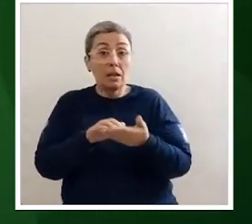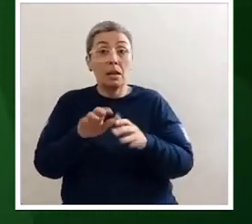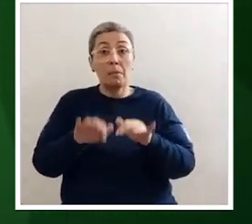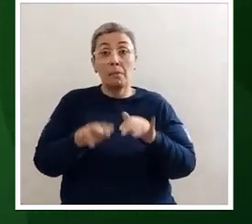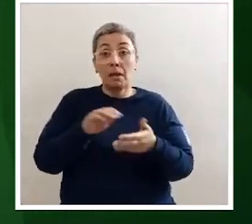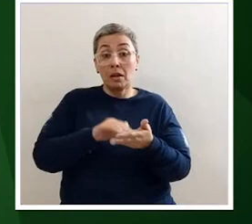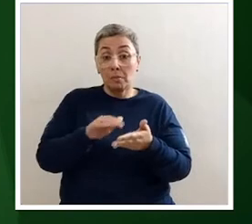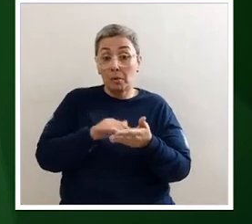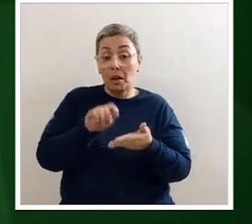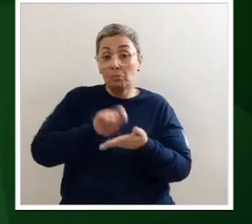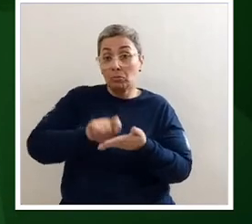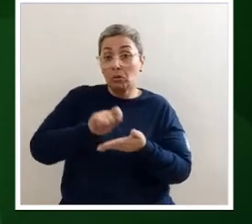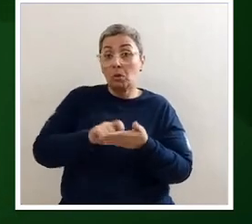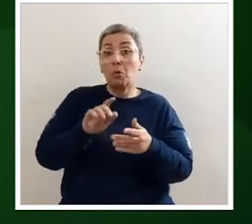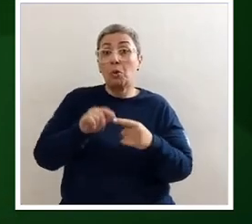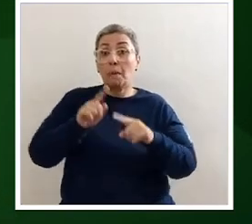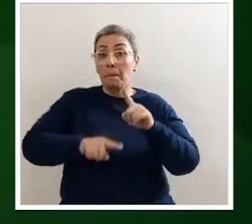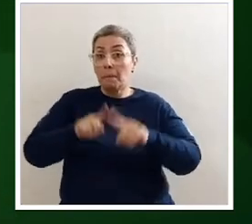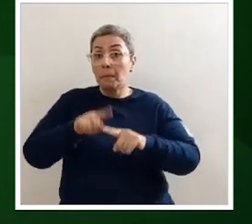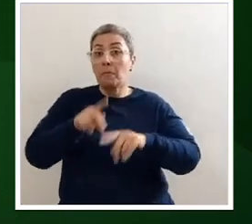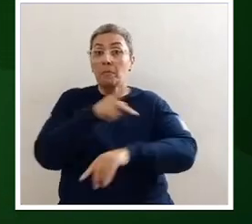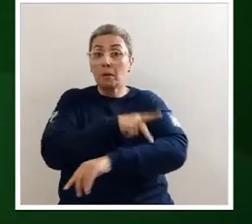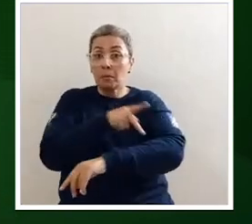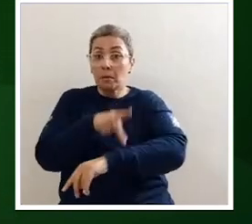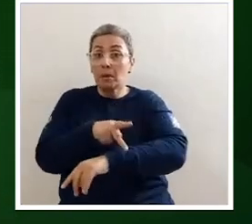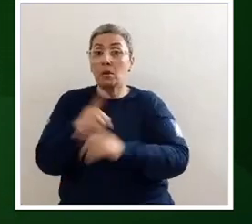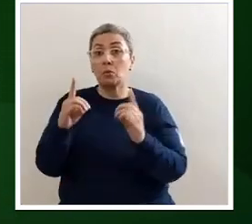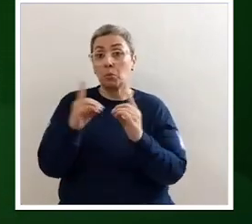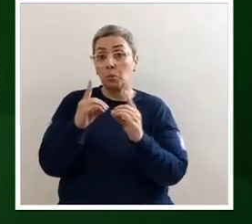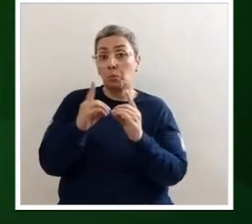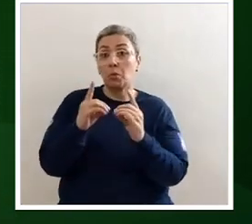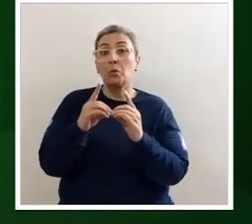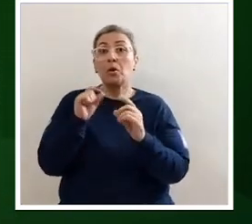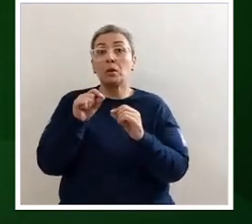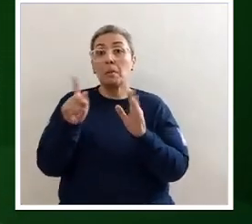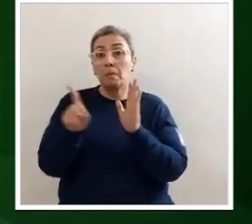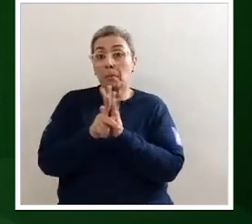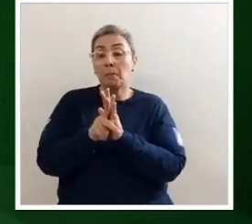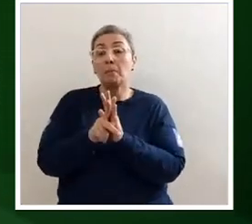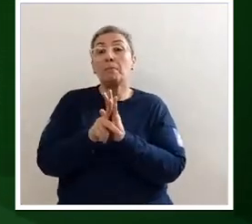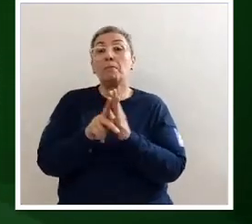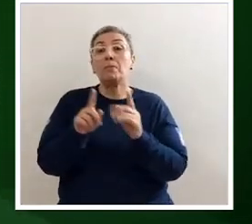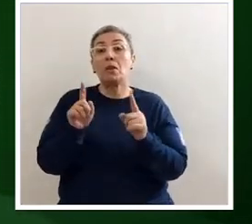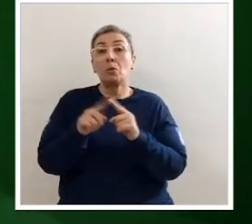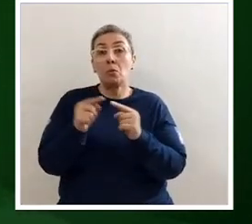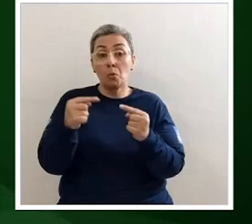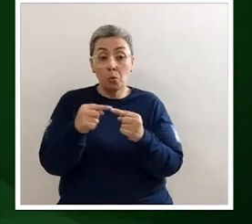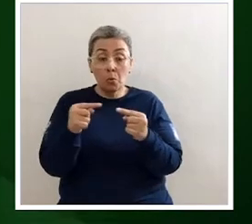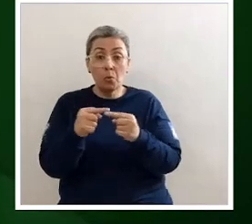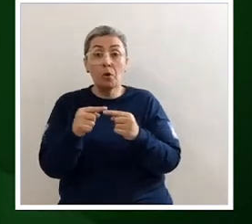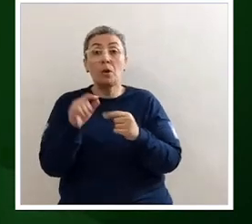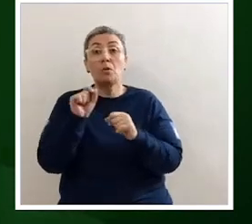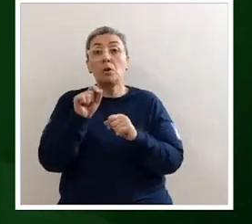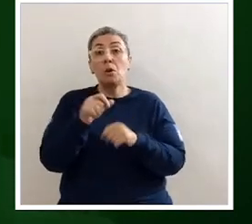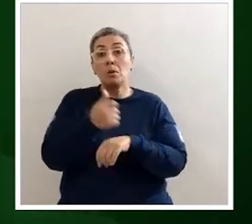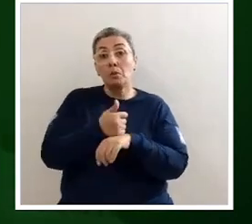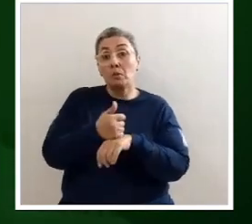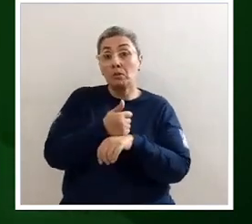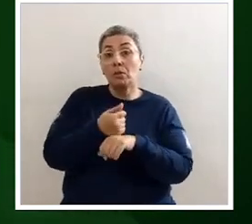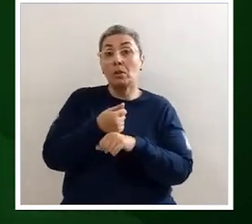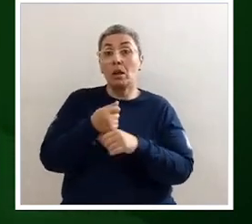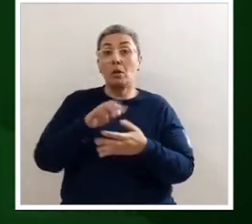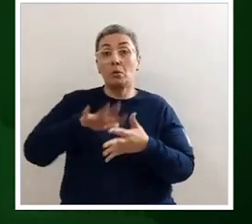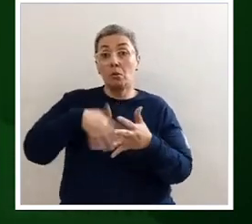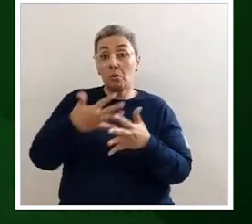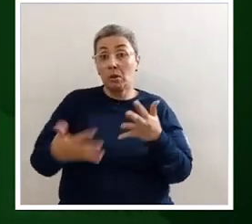que eles possam escrever o material pedagógico apropriado o profissional de libras